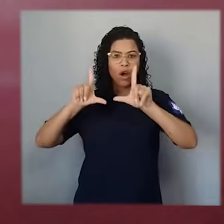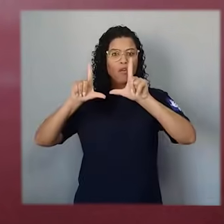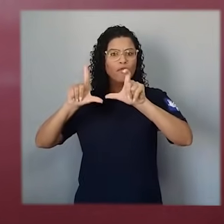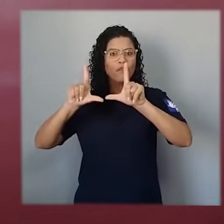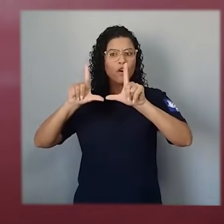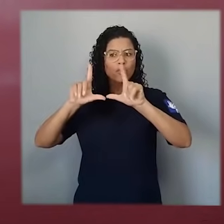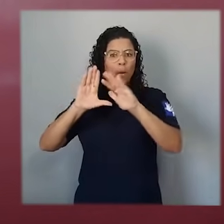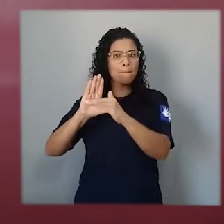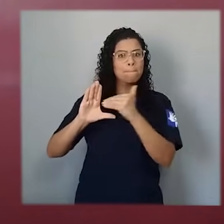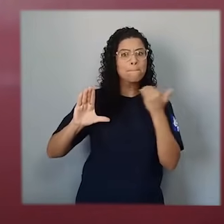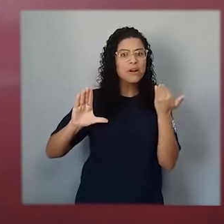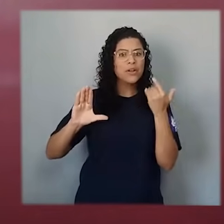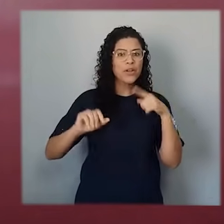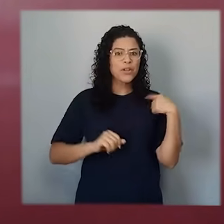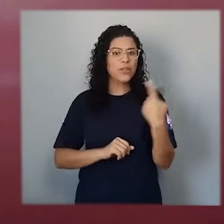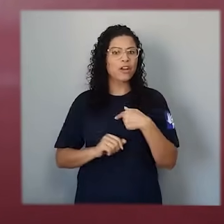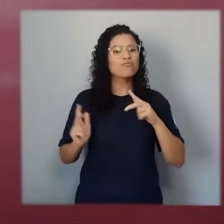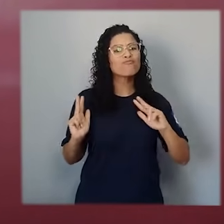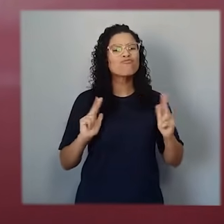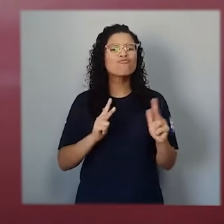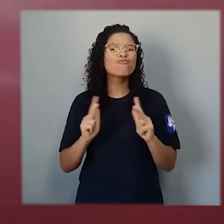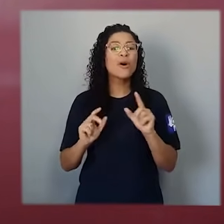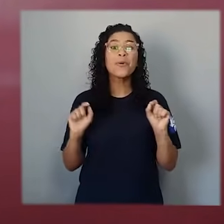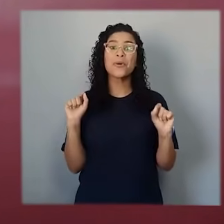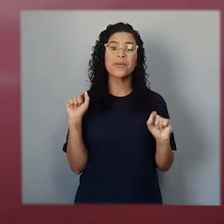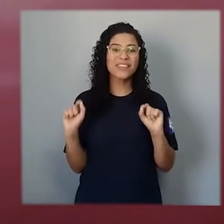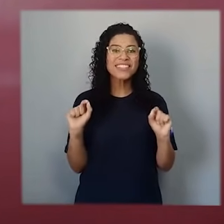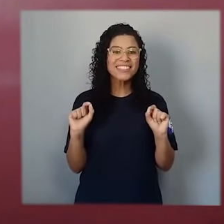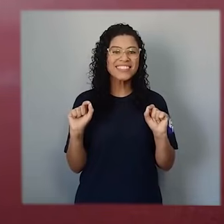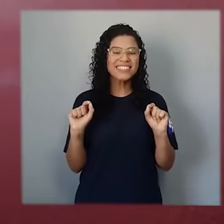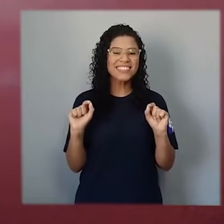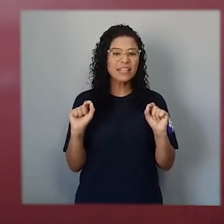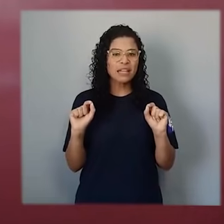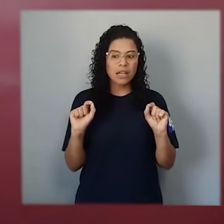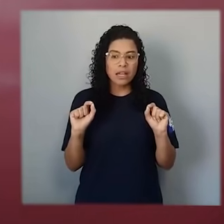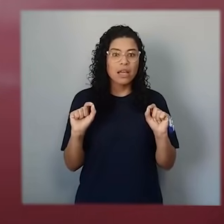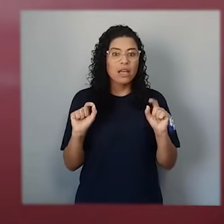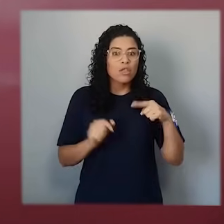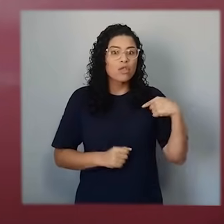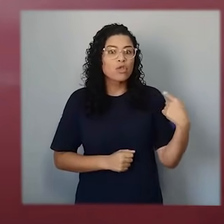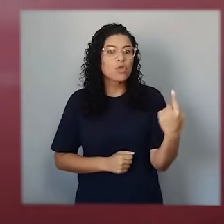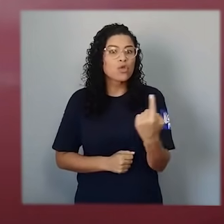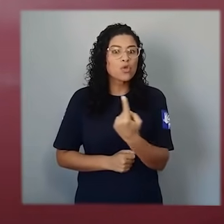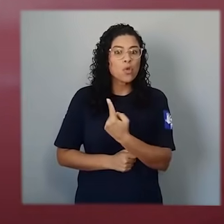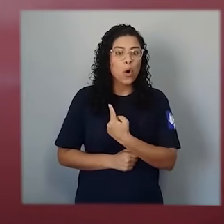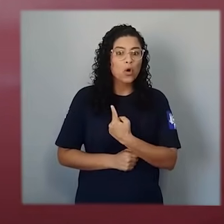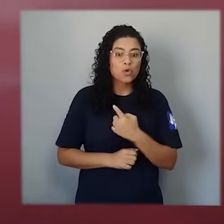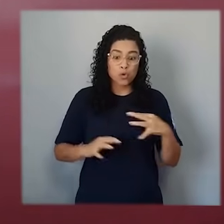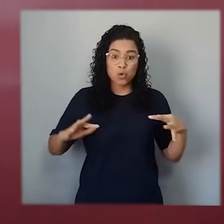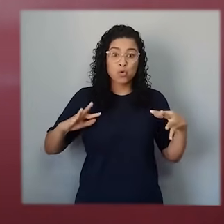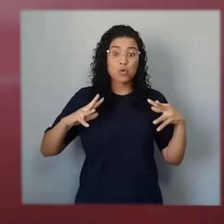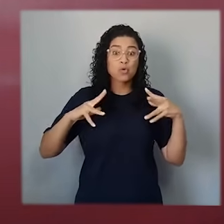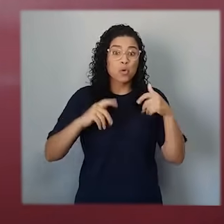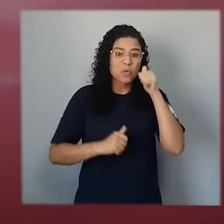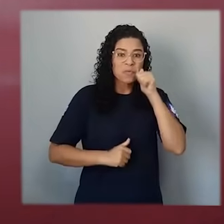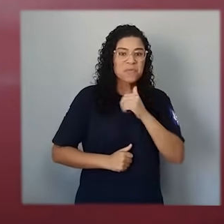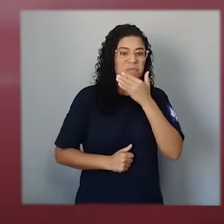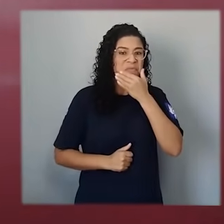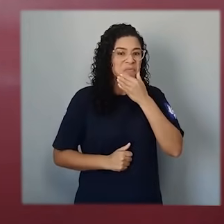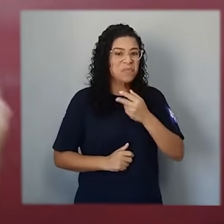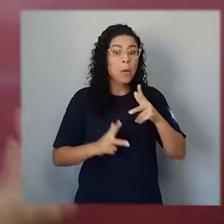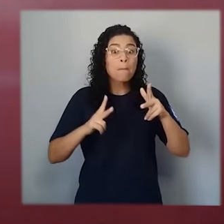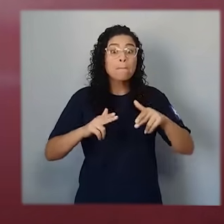me mandou e a gente conversou que, apesar disso, estávamos todos e todas sob